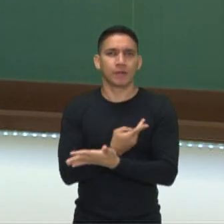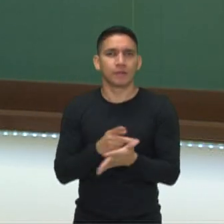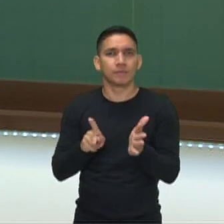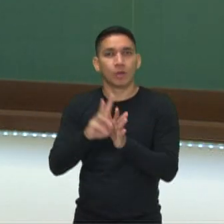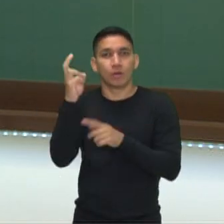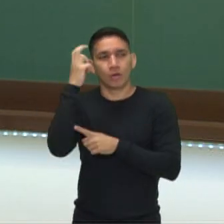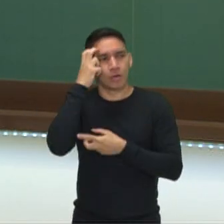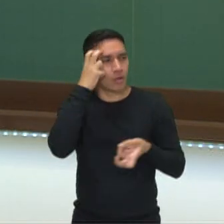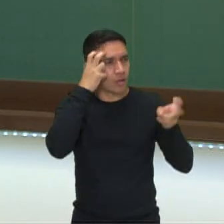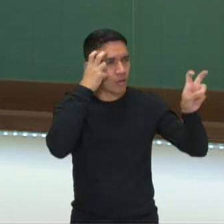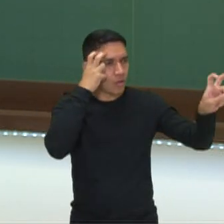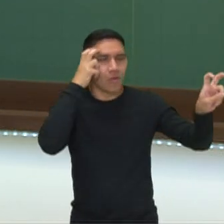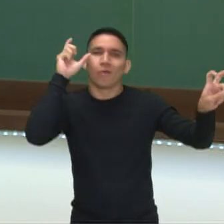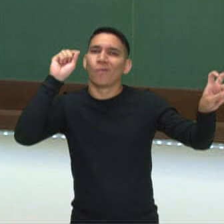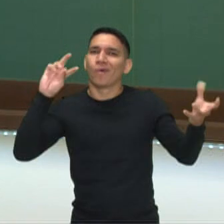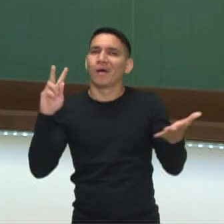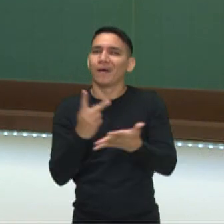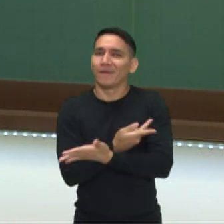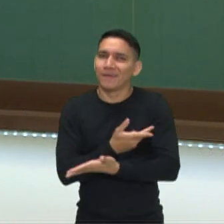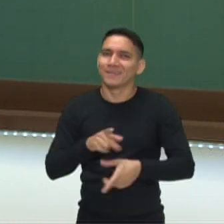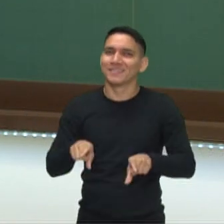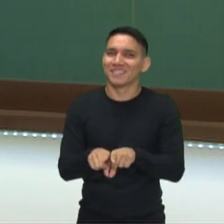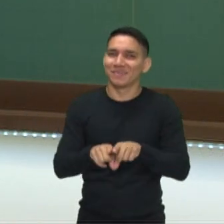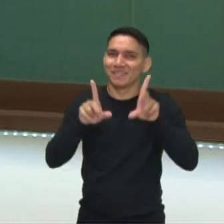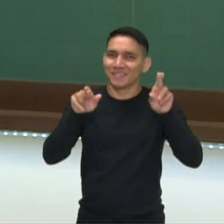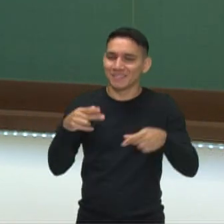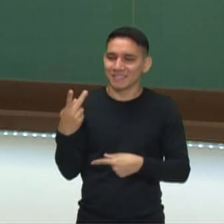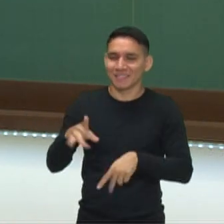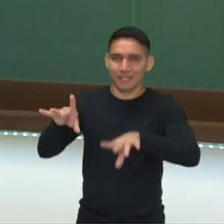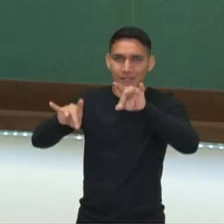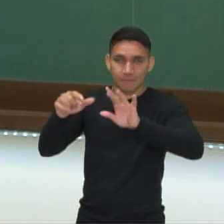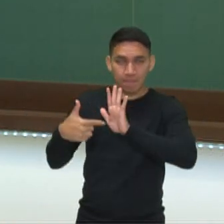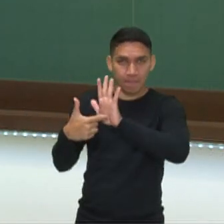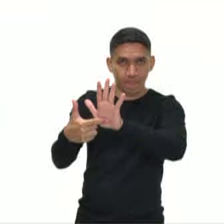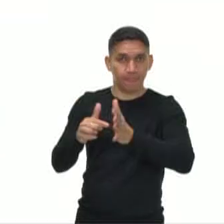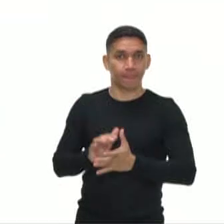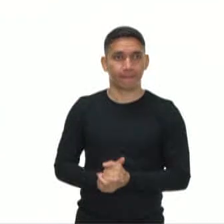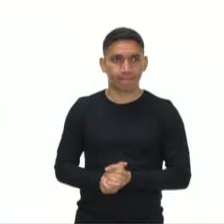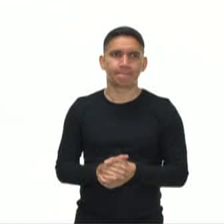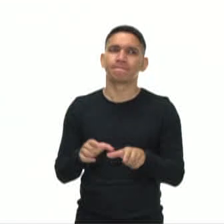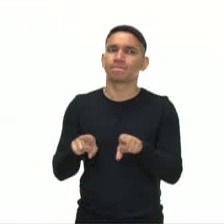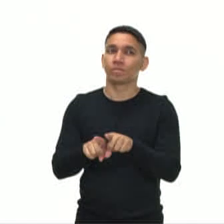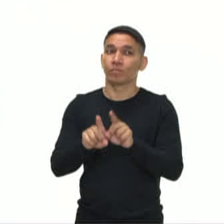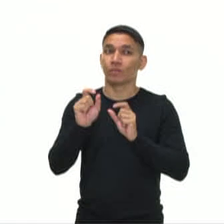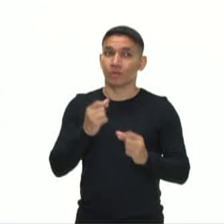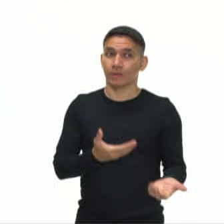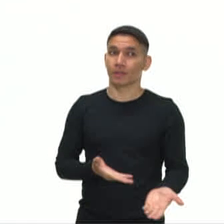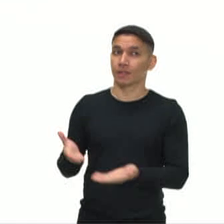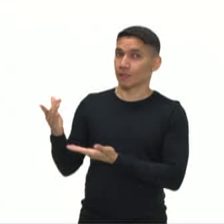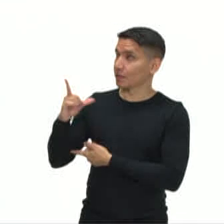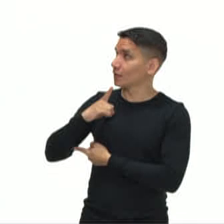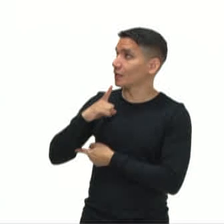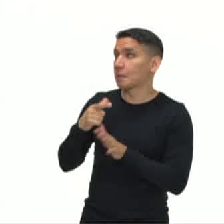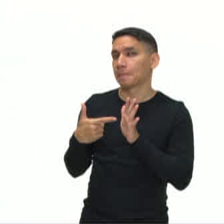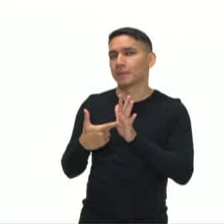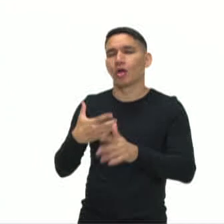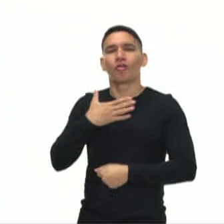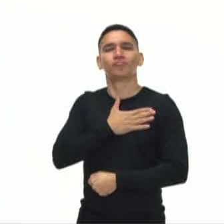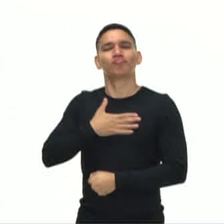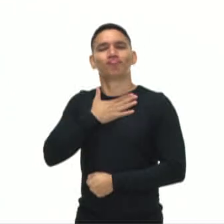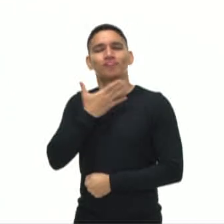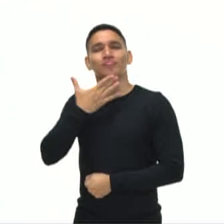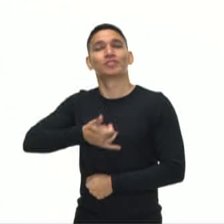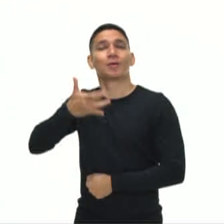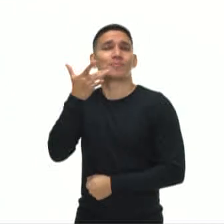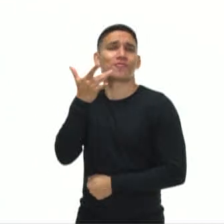culturalmente consegue entender exatamente as ações dessas peças. E Sófocles e Eurípides são os preferidos do gosto do teatro